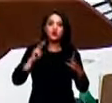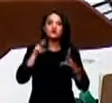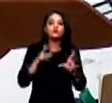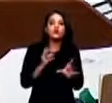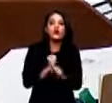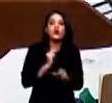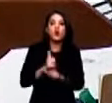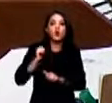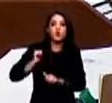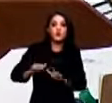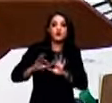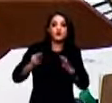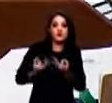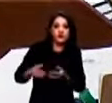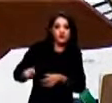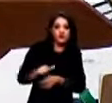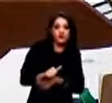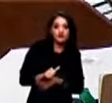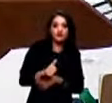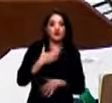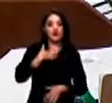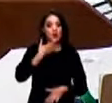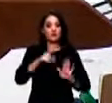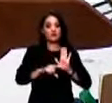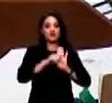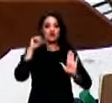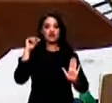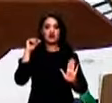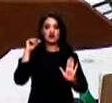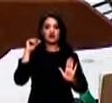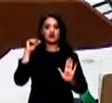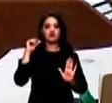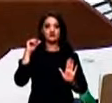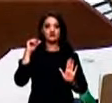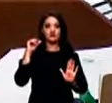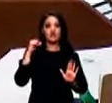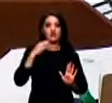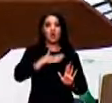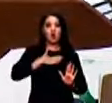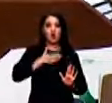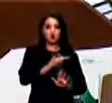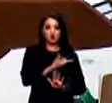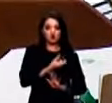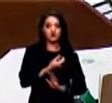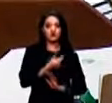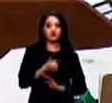pandemia, eu pedi destaque, em 2/8/2021. RE